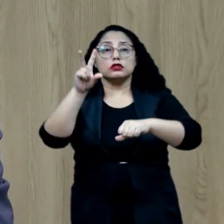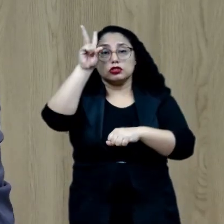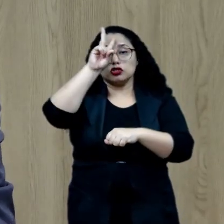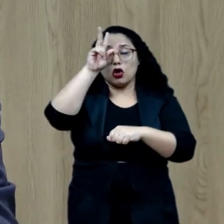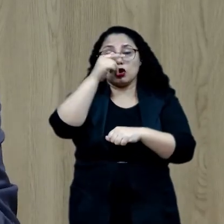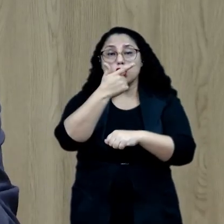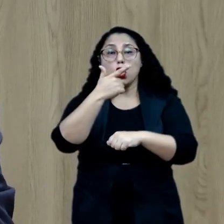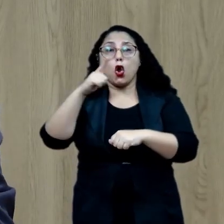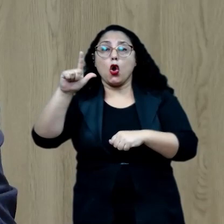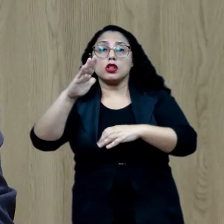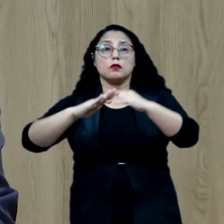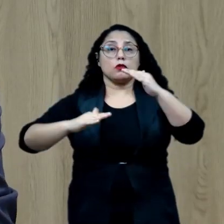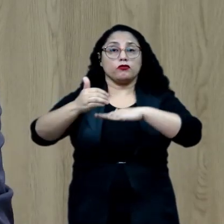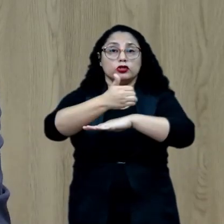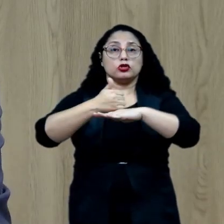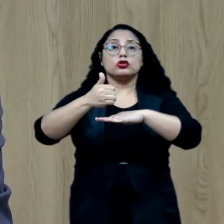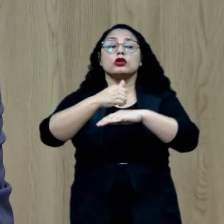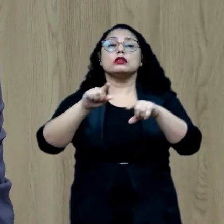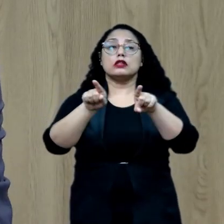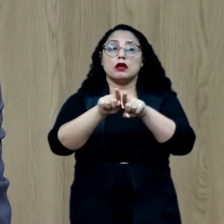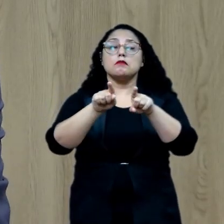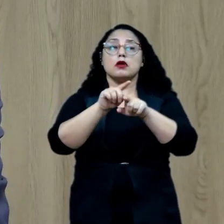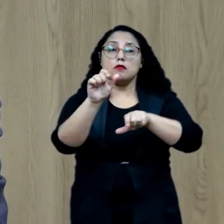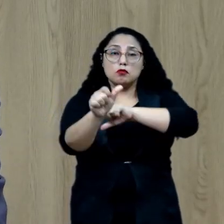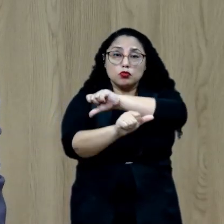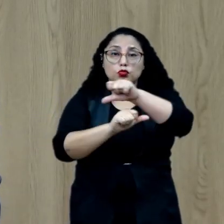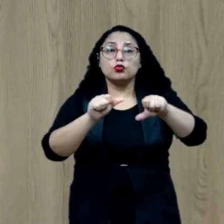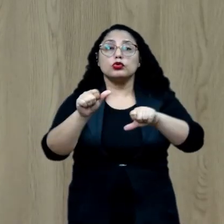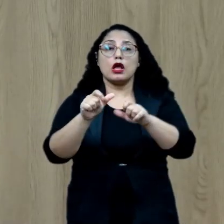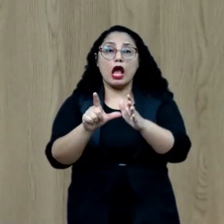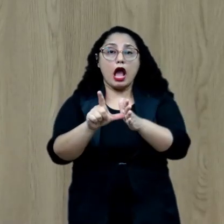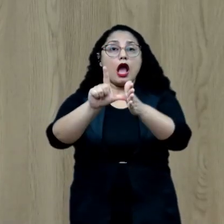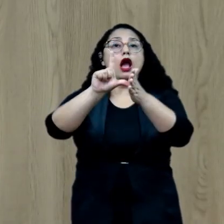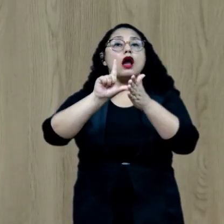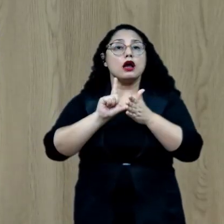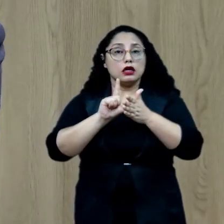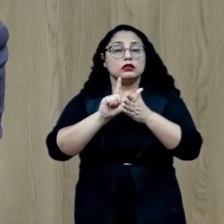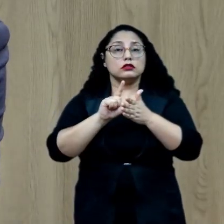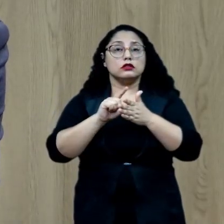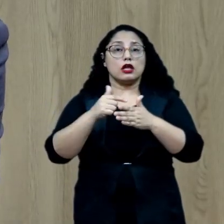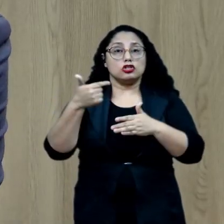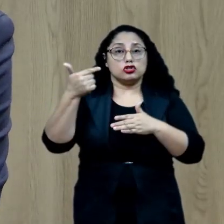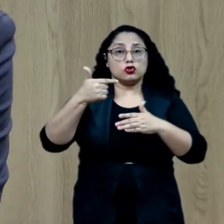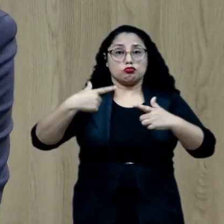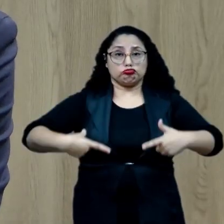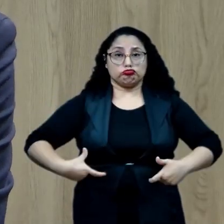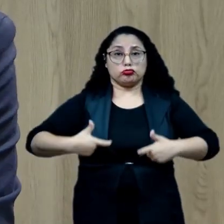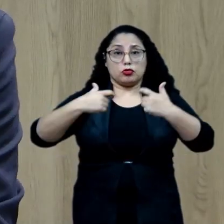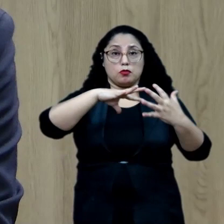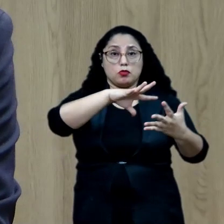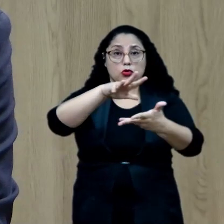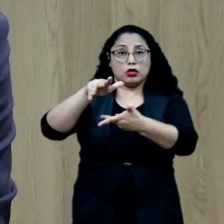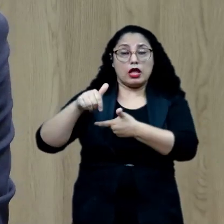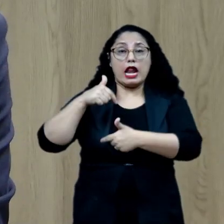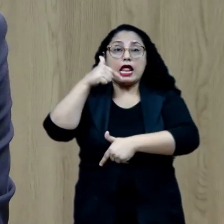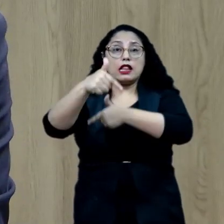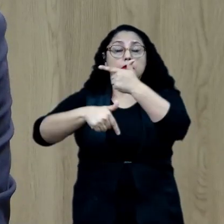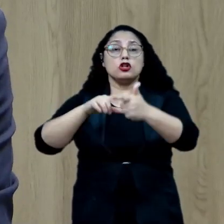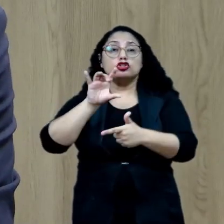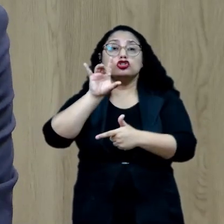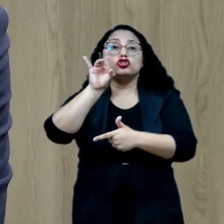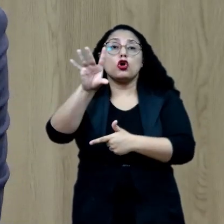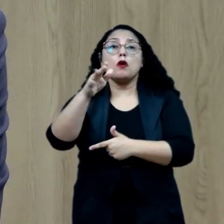que outras profissões também sofreram. Então, antes da Segunda Guerra Mundial, a profissão era exercida por